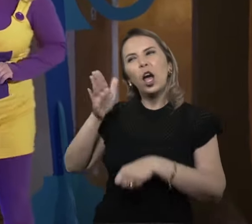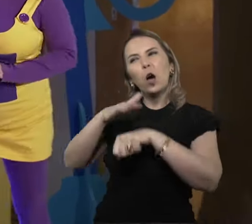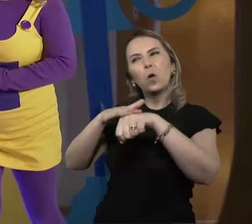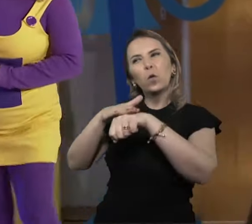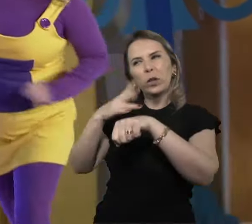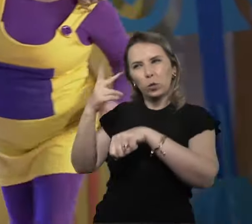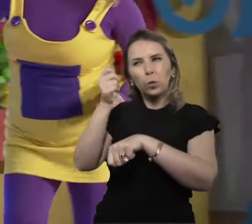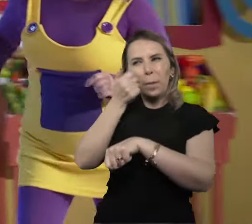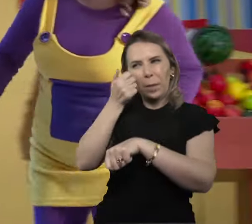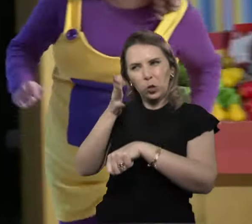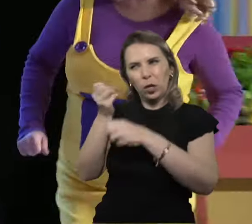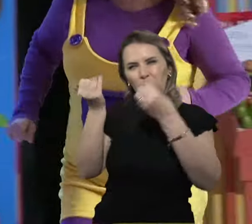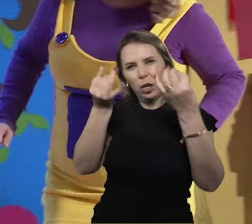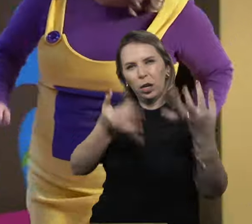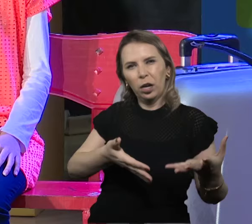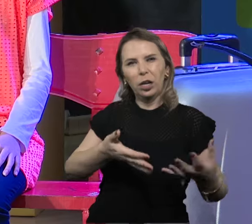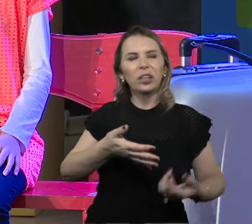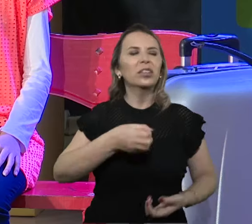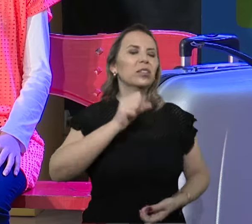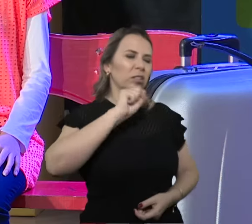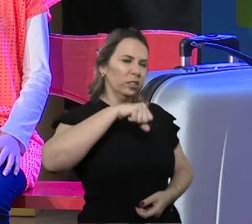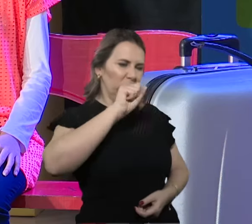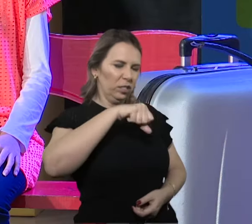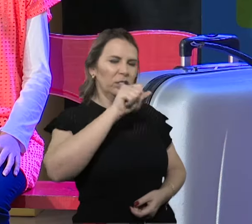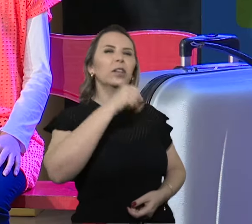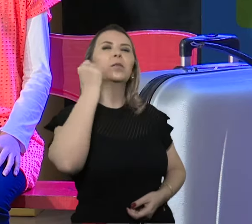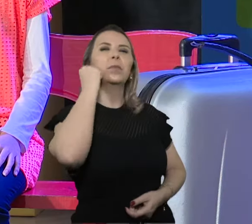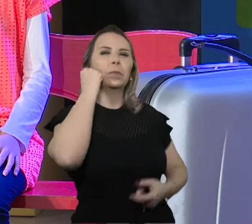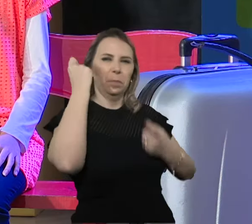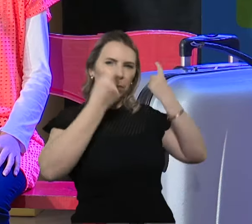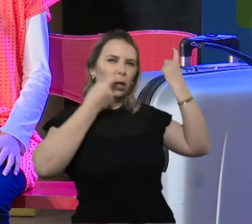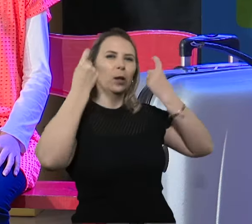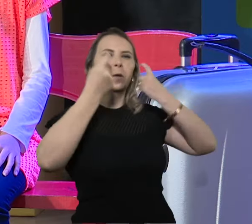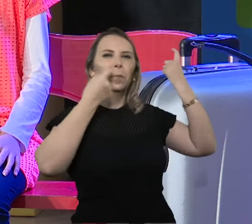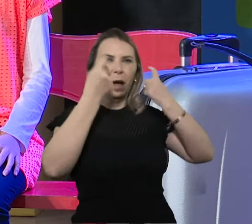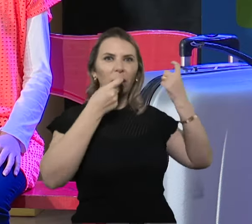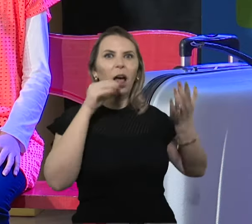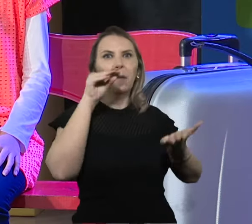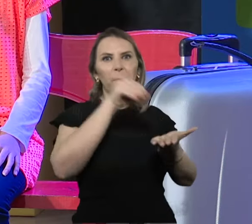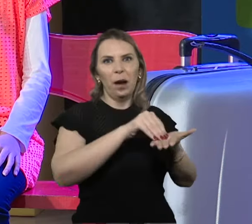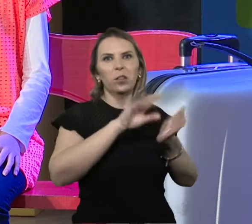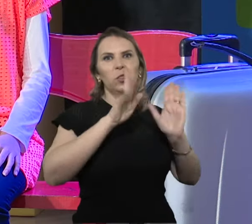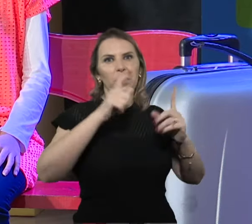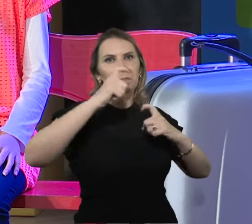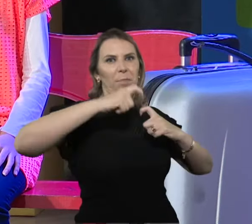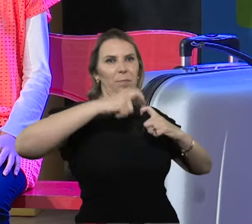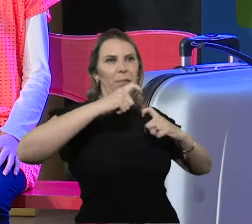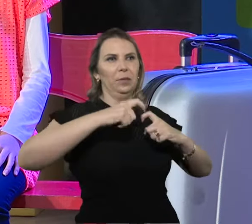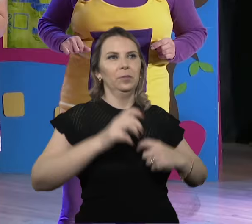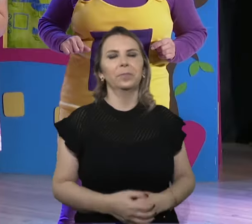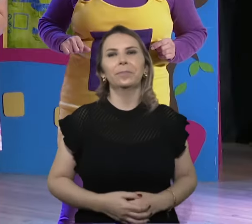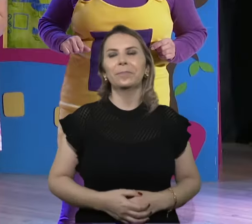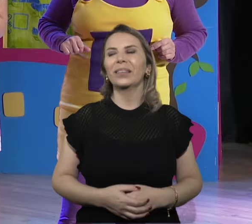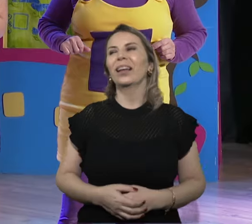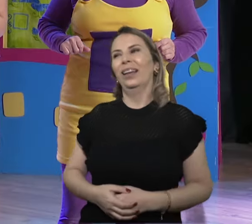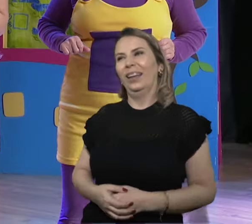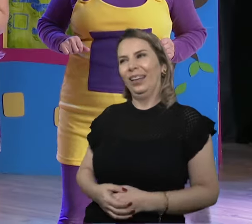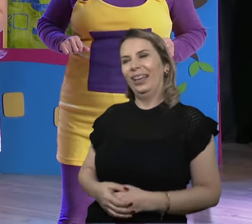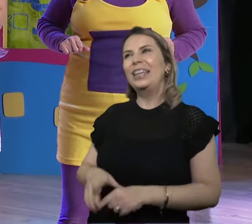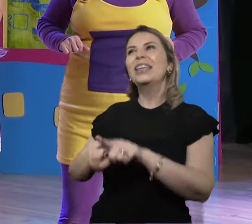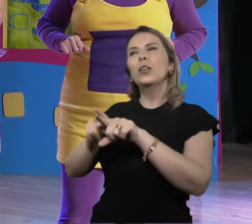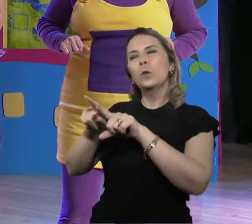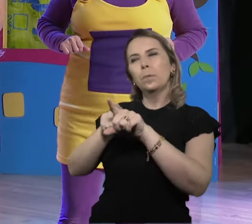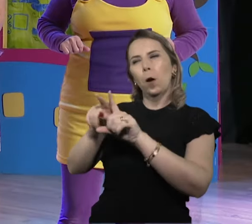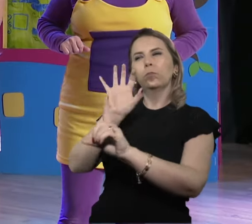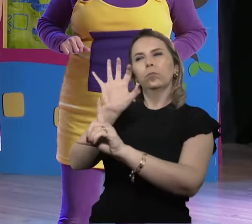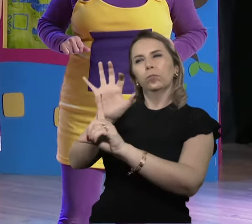Vocês já falaram com a mãe de vocês? Sim, ela está preocupada. Até marcou médico. Ter um